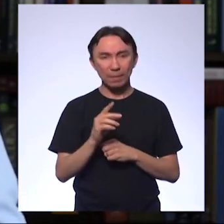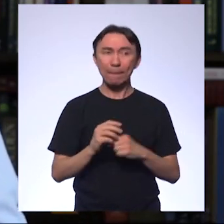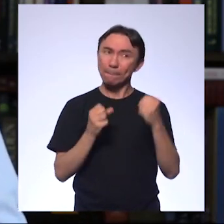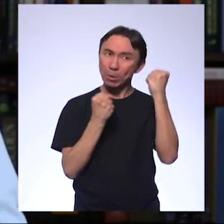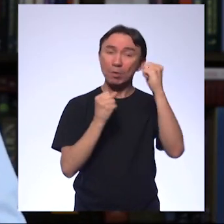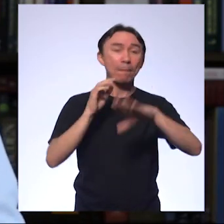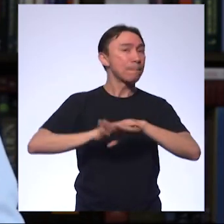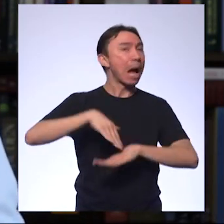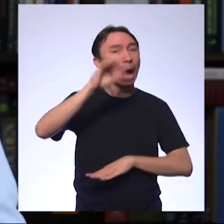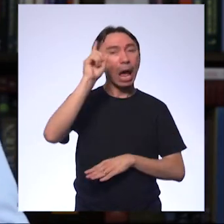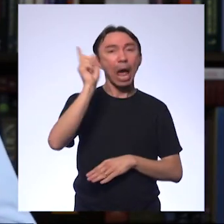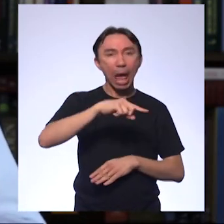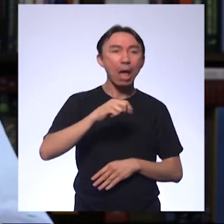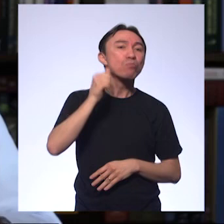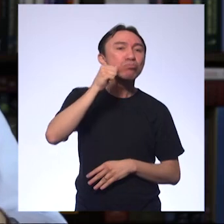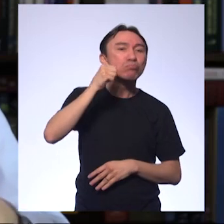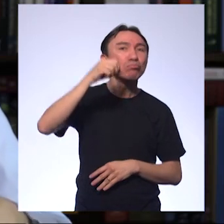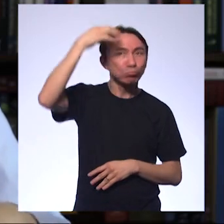rainha.